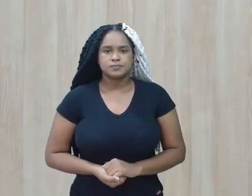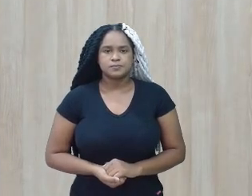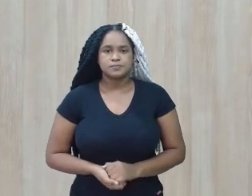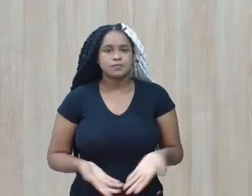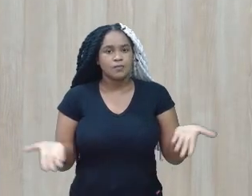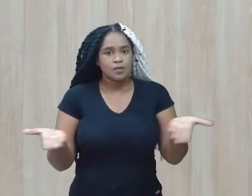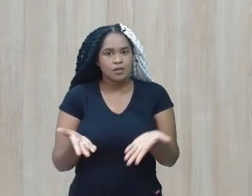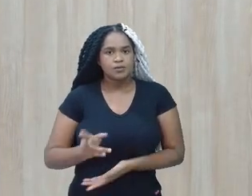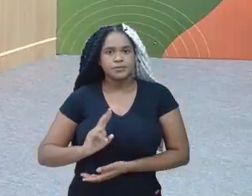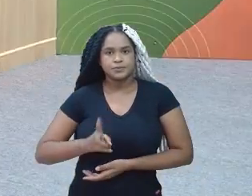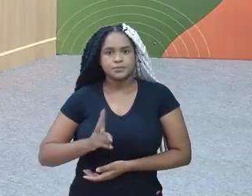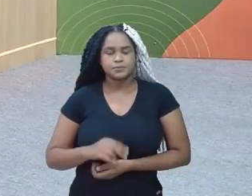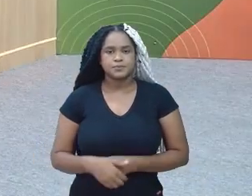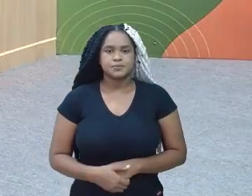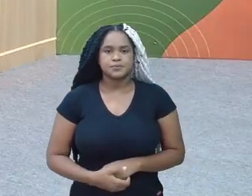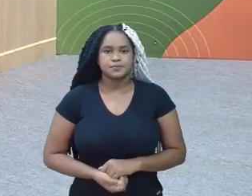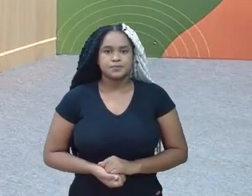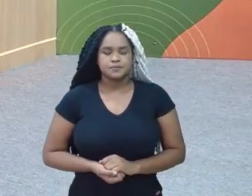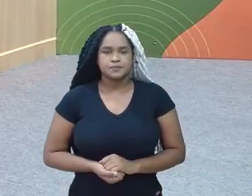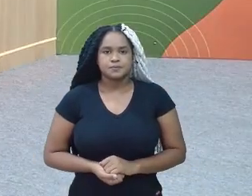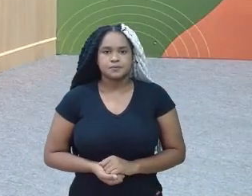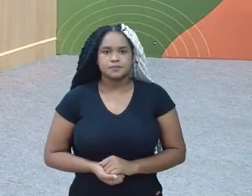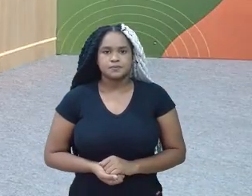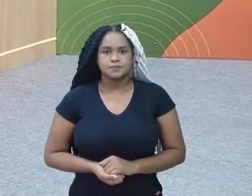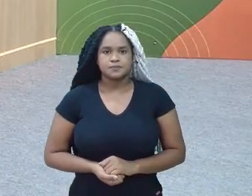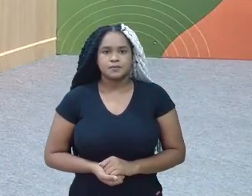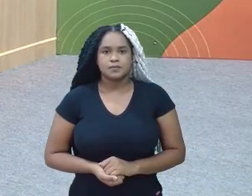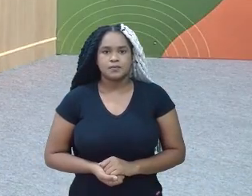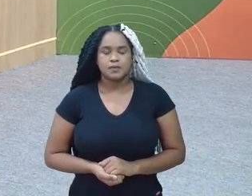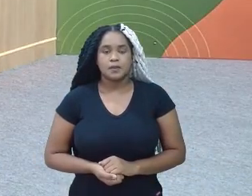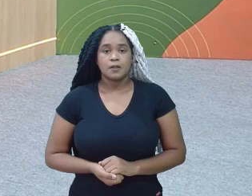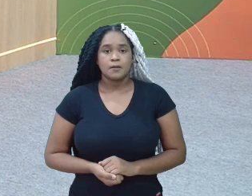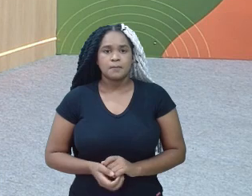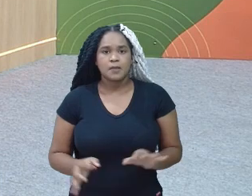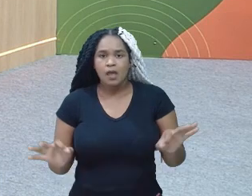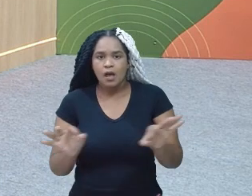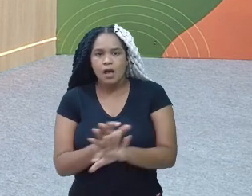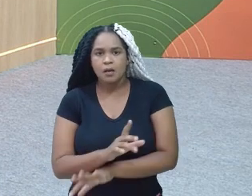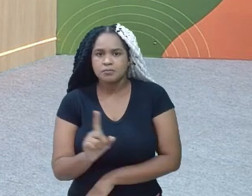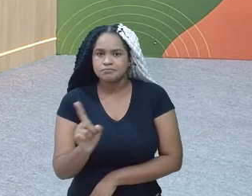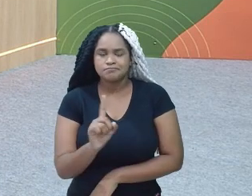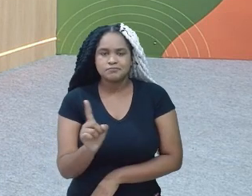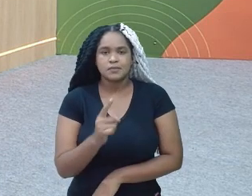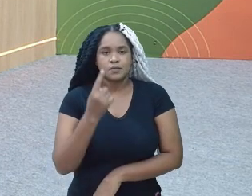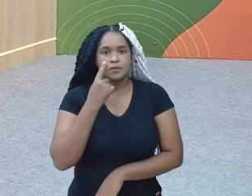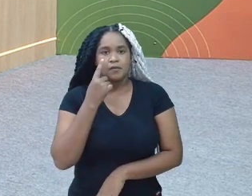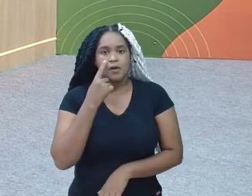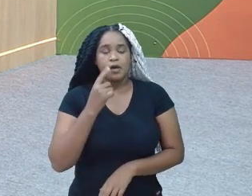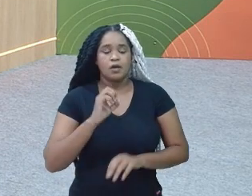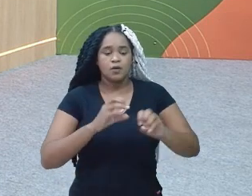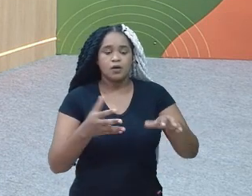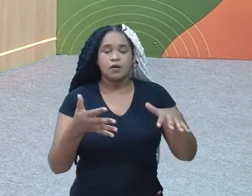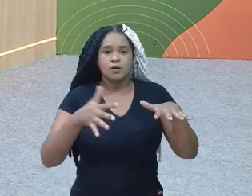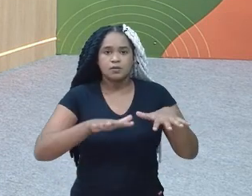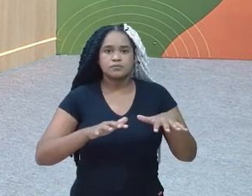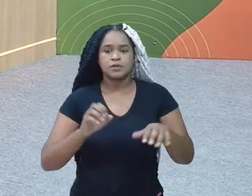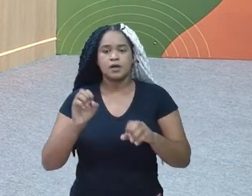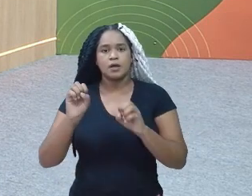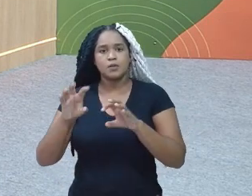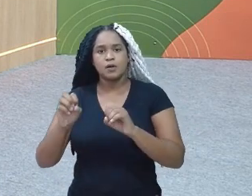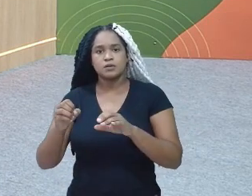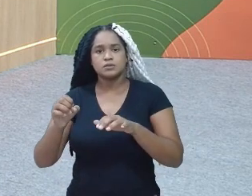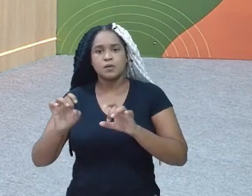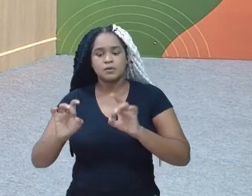Vamos continuar mas não fica por aí, né? Educação especial, educação inclusiva, está dentro do